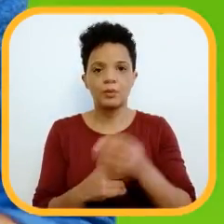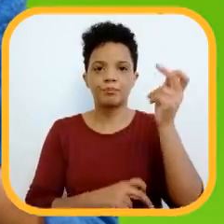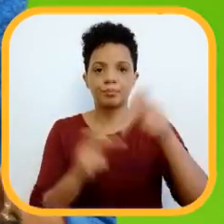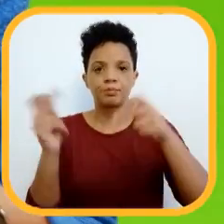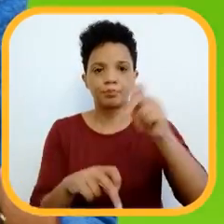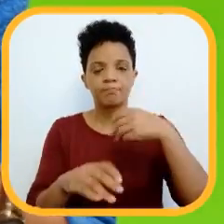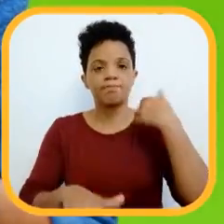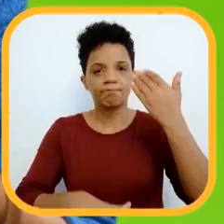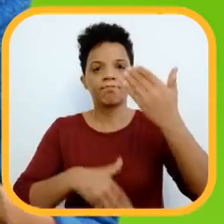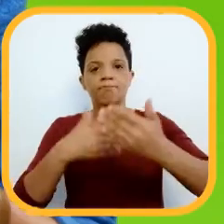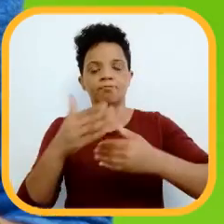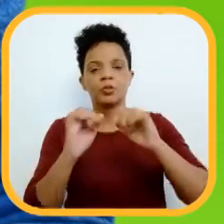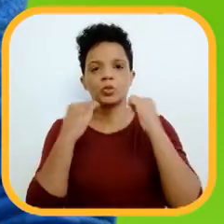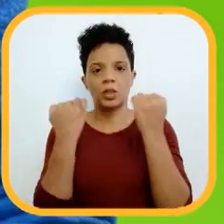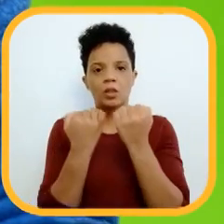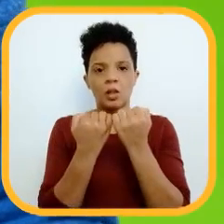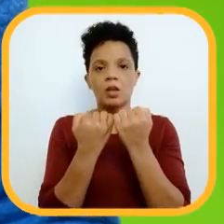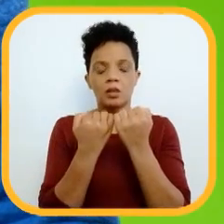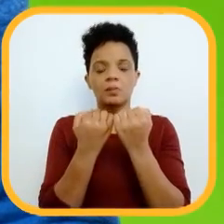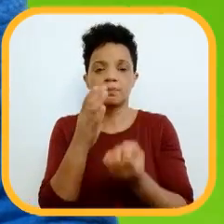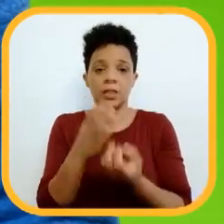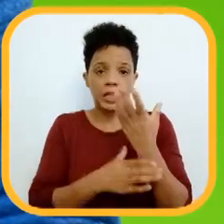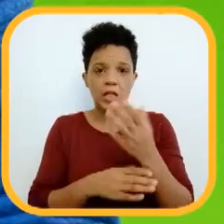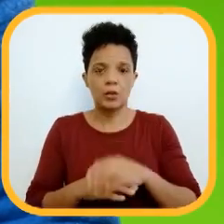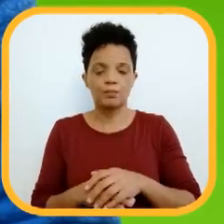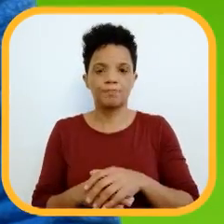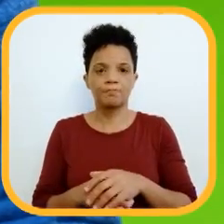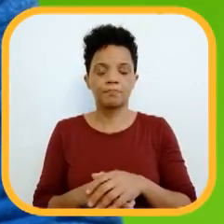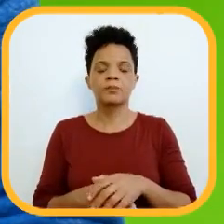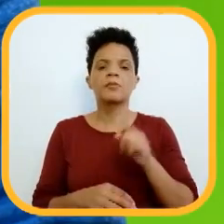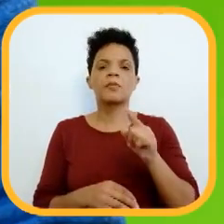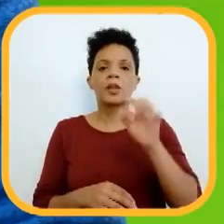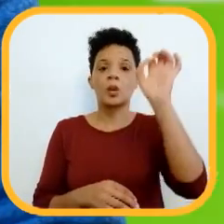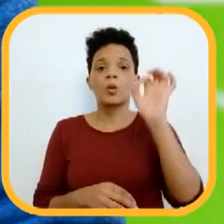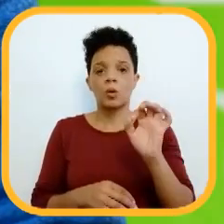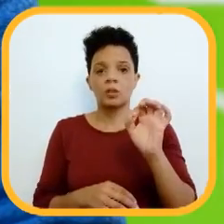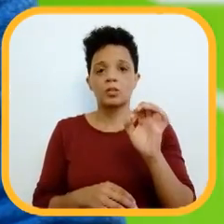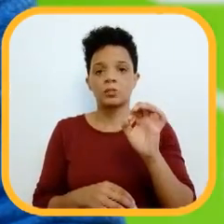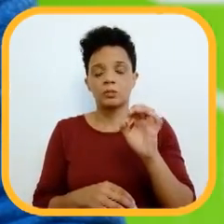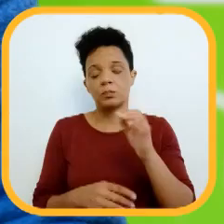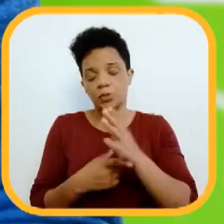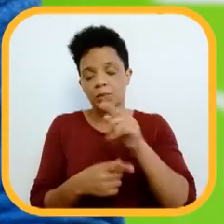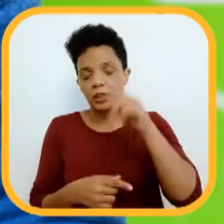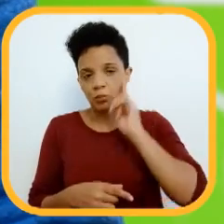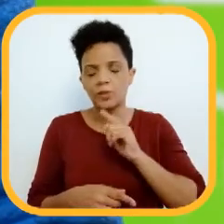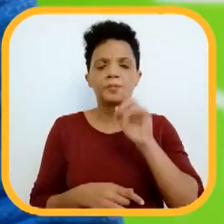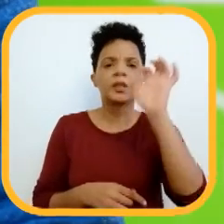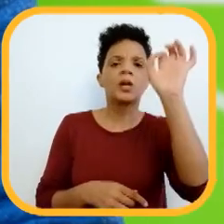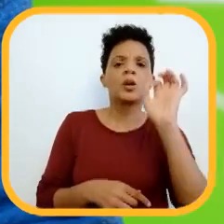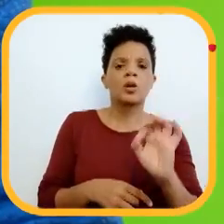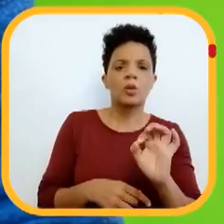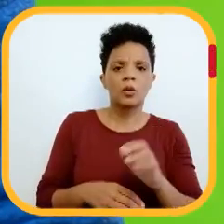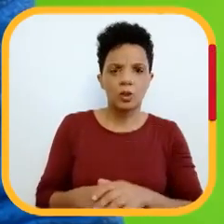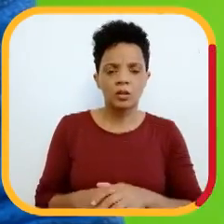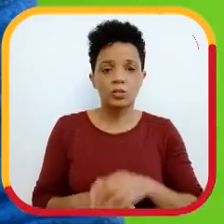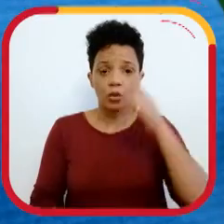que os mecanismos regulares da sociedade criaram, estigmatizando determinado tipo de pessoas, neste caso as mulheres.